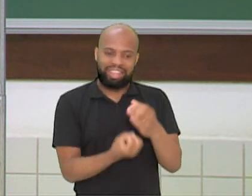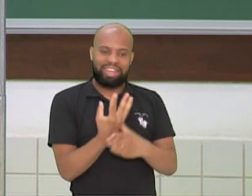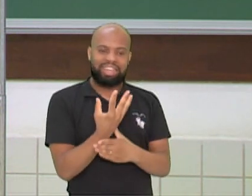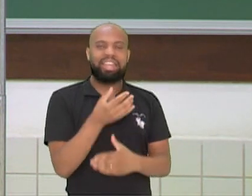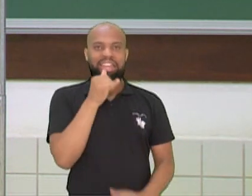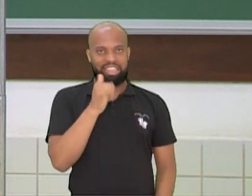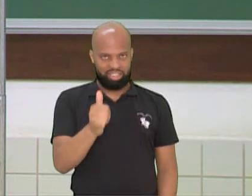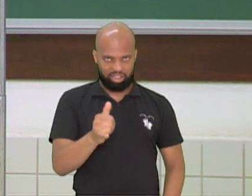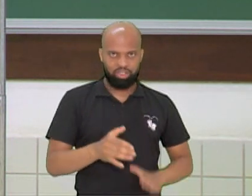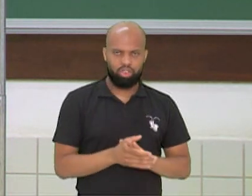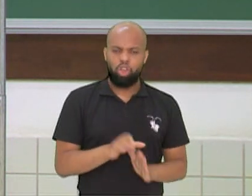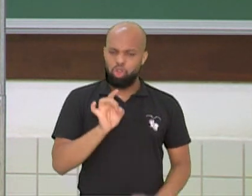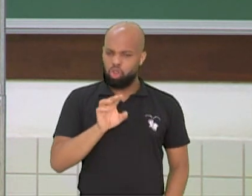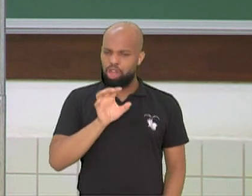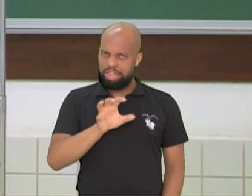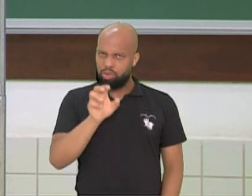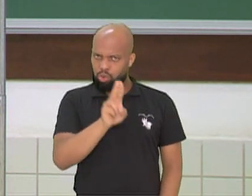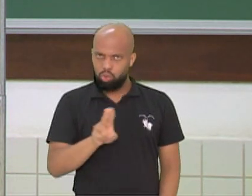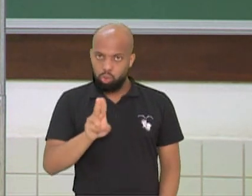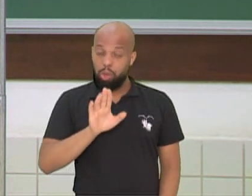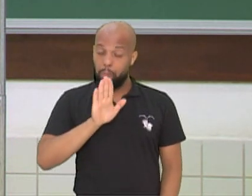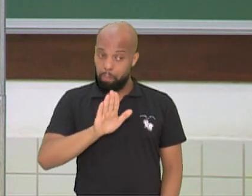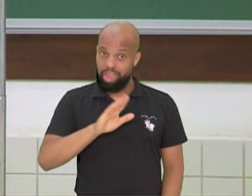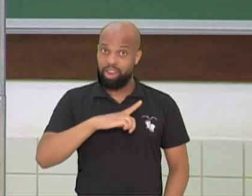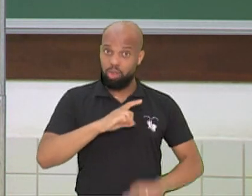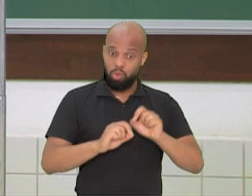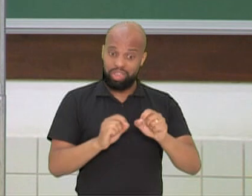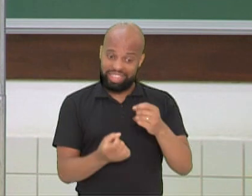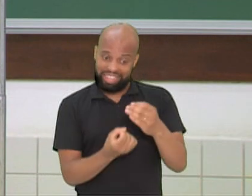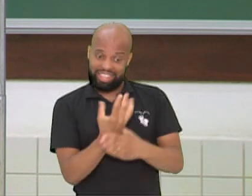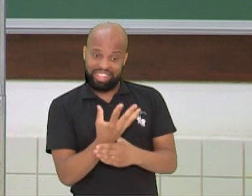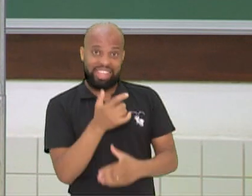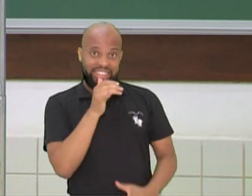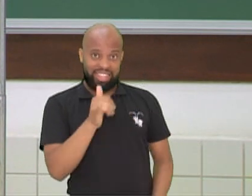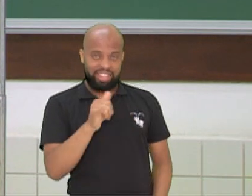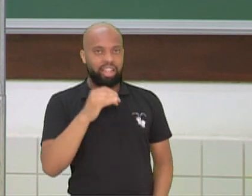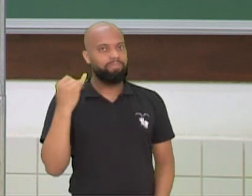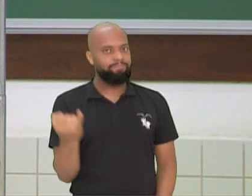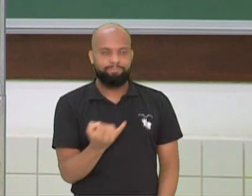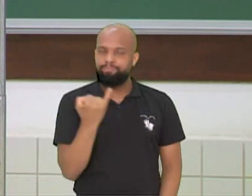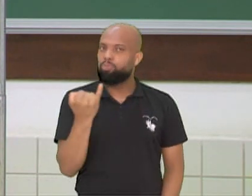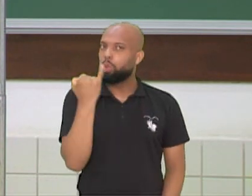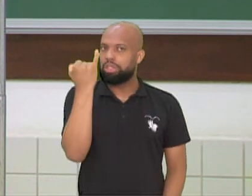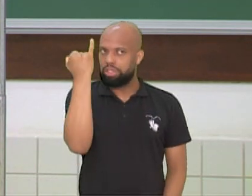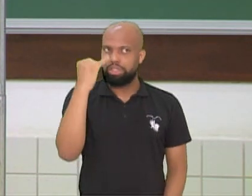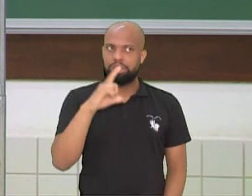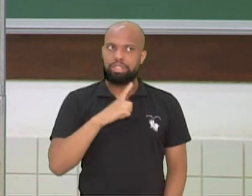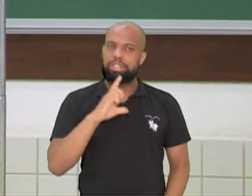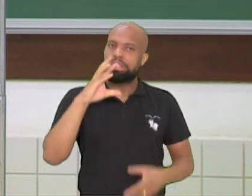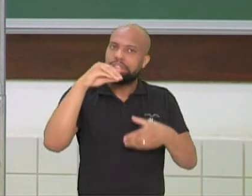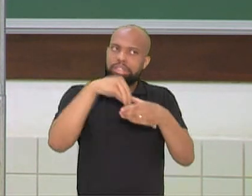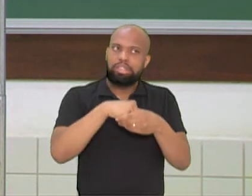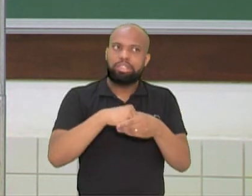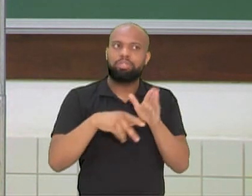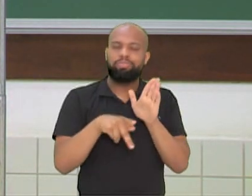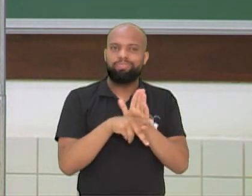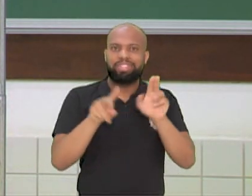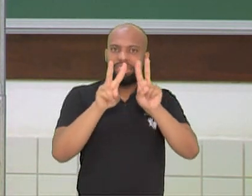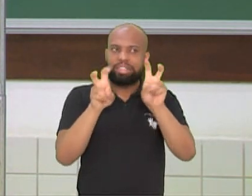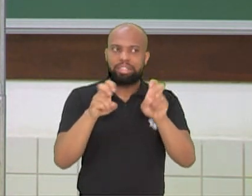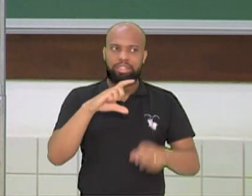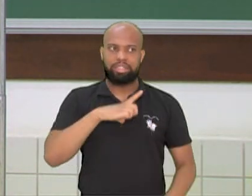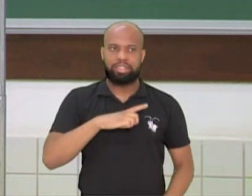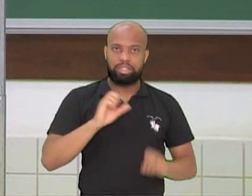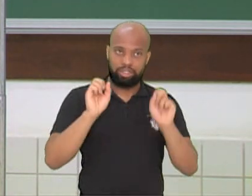Não é só para isso que se usa, mas geradores elétricos é a parte mais importante que esse assunto